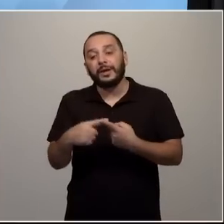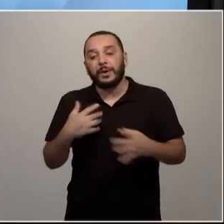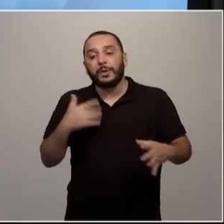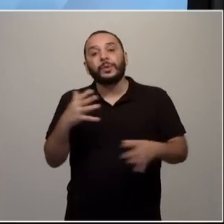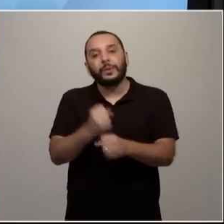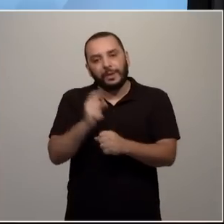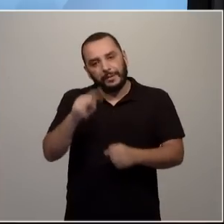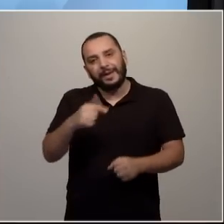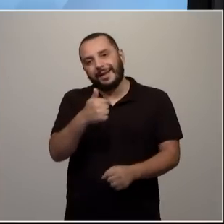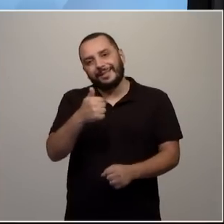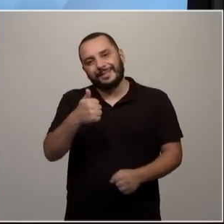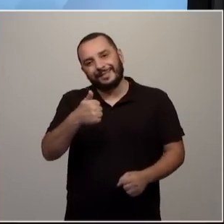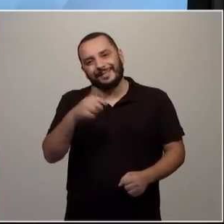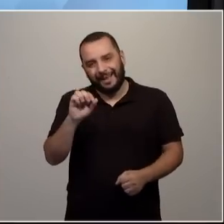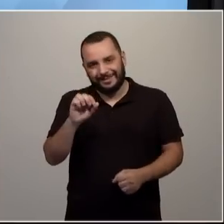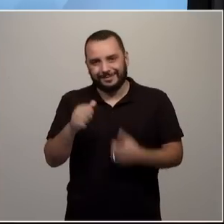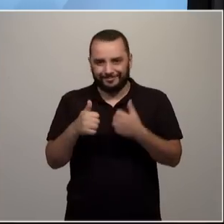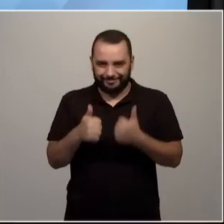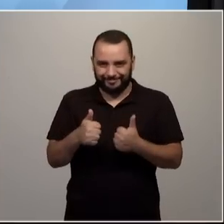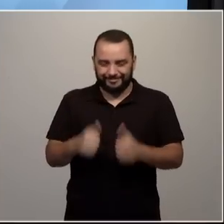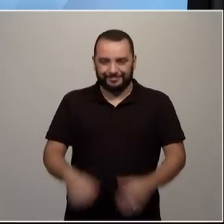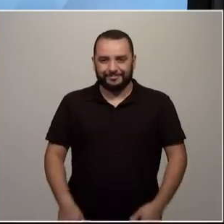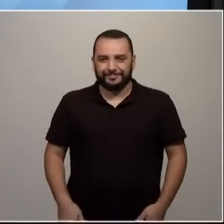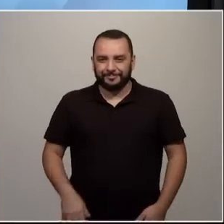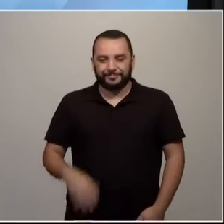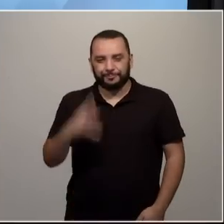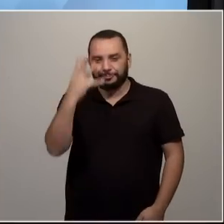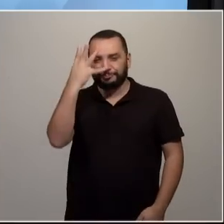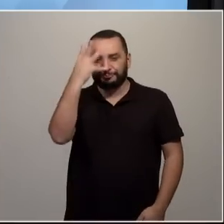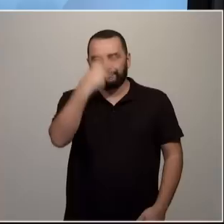sejam perpendiculares. Bonitinho.